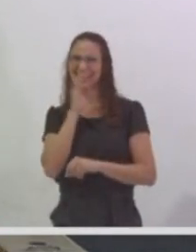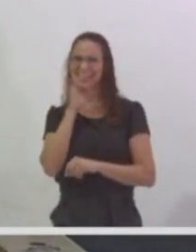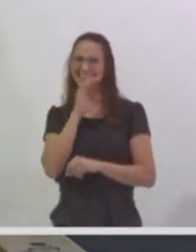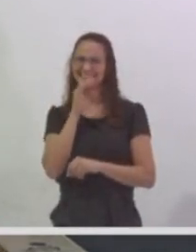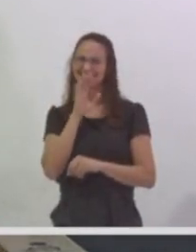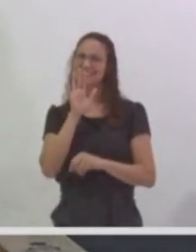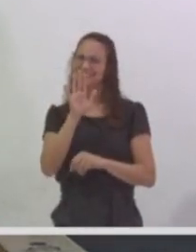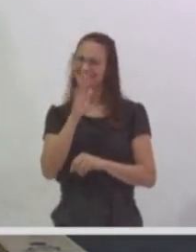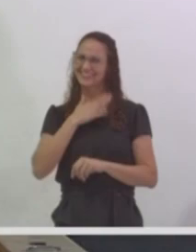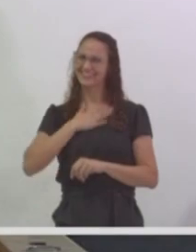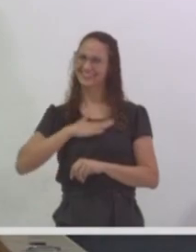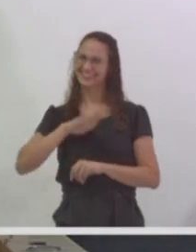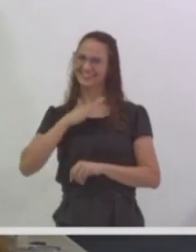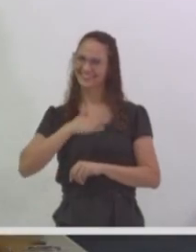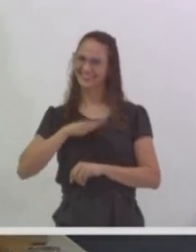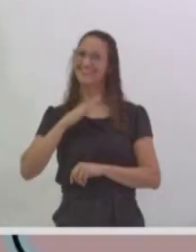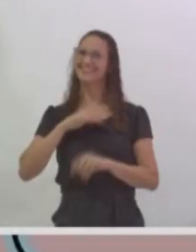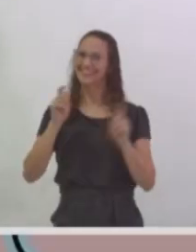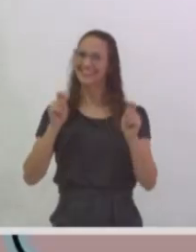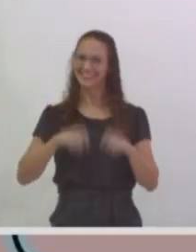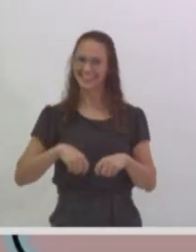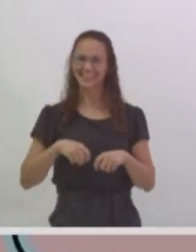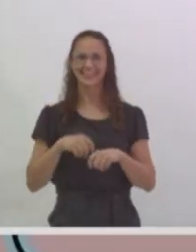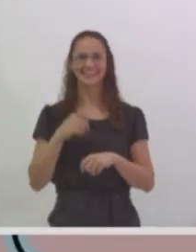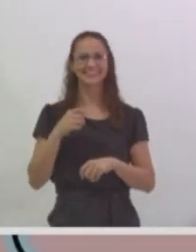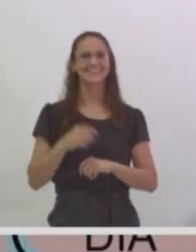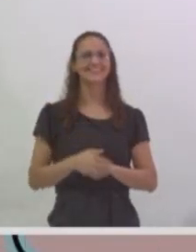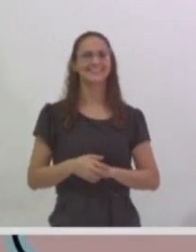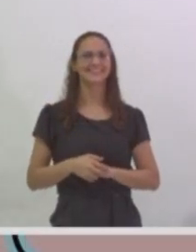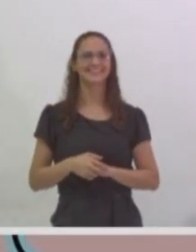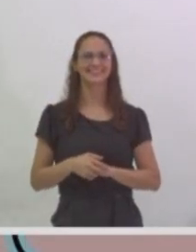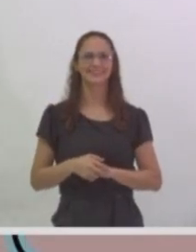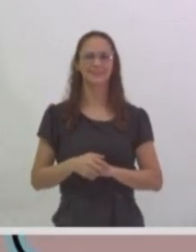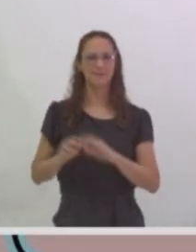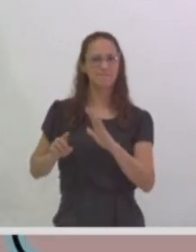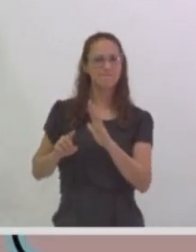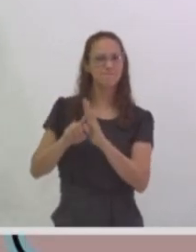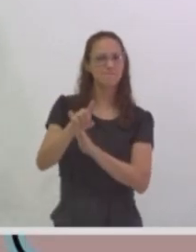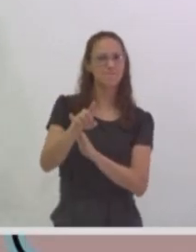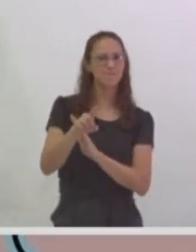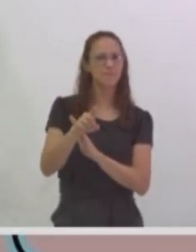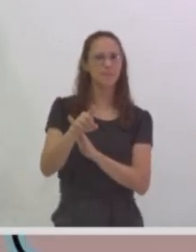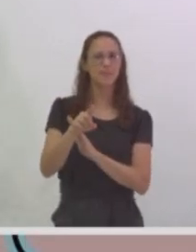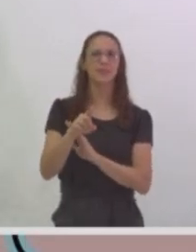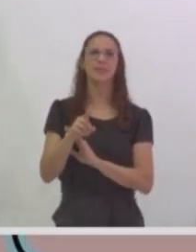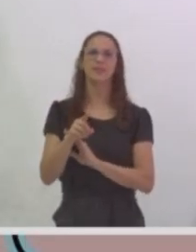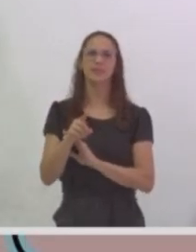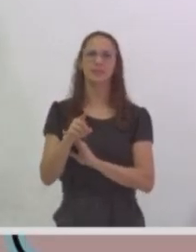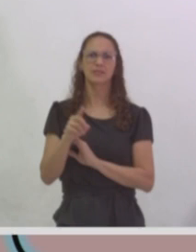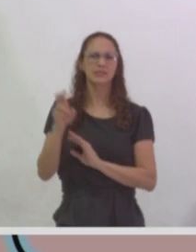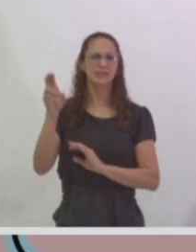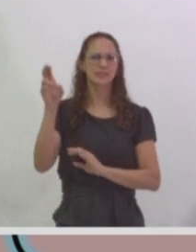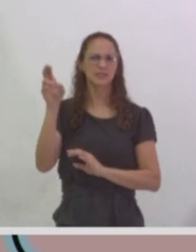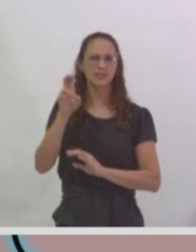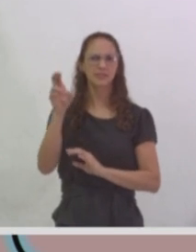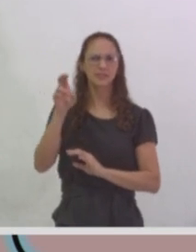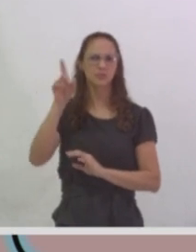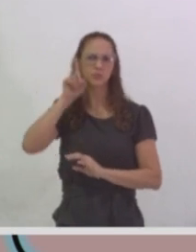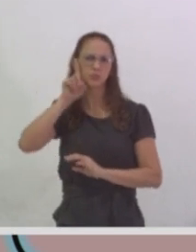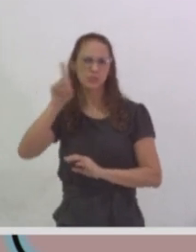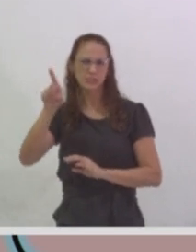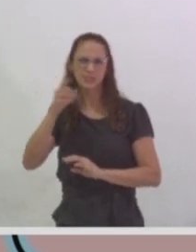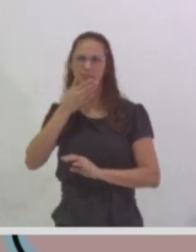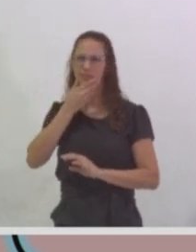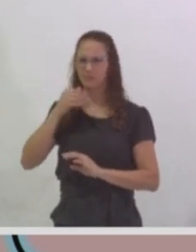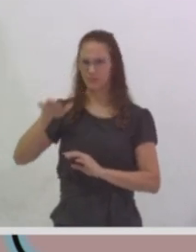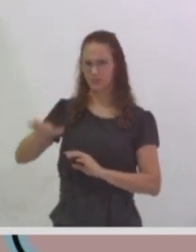fica ligado aí. Vamos para a tela. A pergunta é, por que no quinto dia Heitor juntou